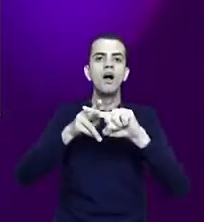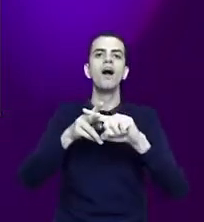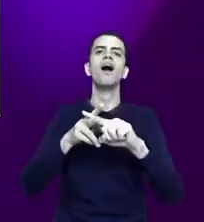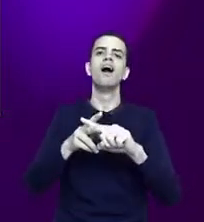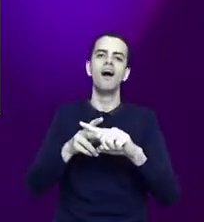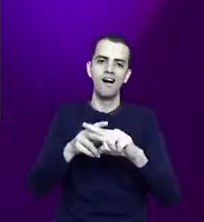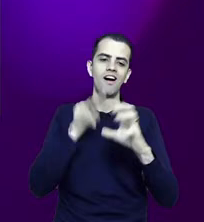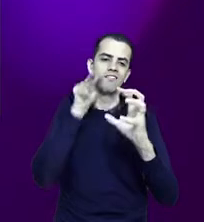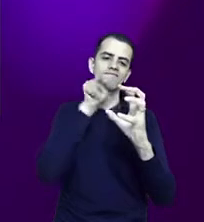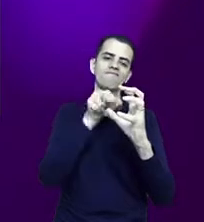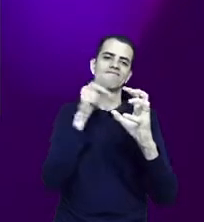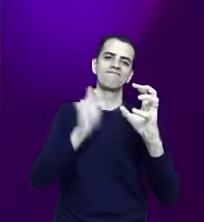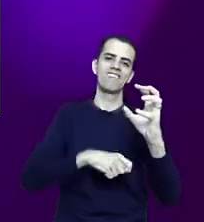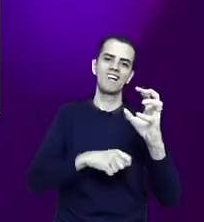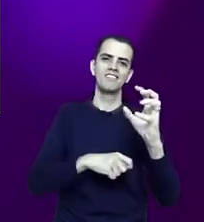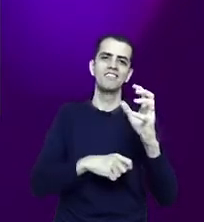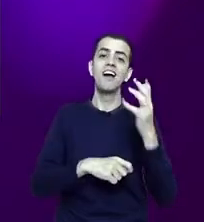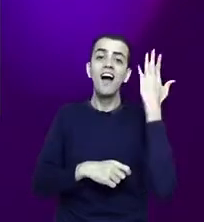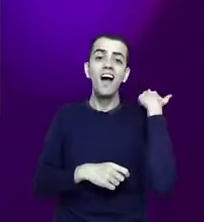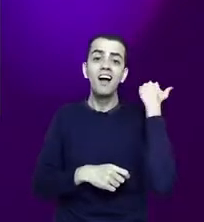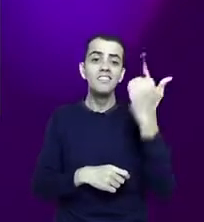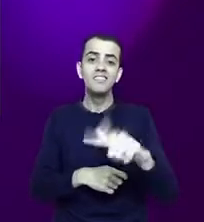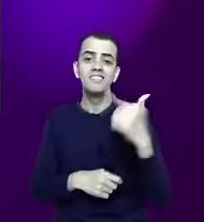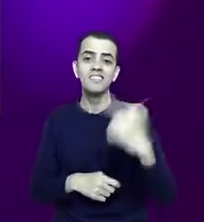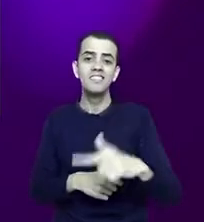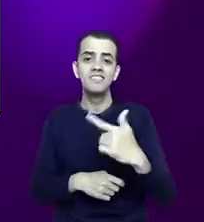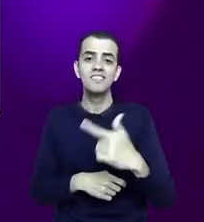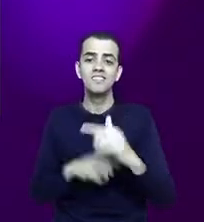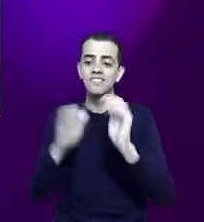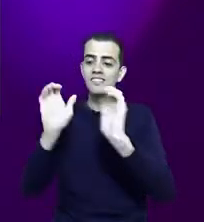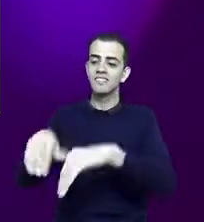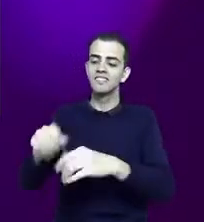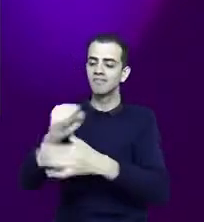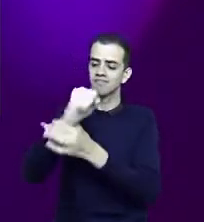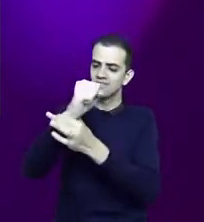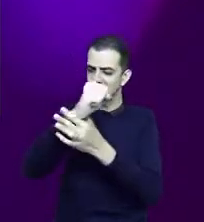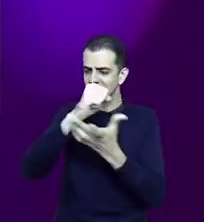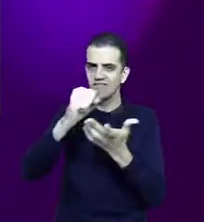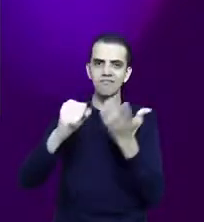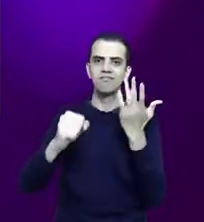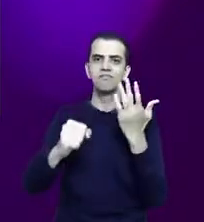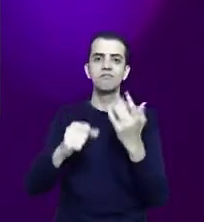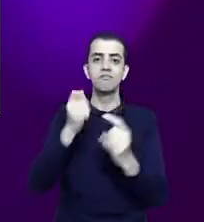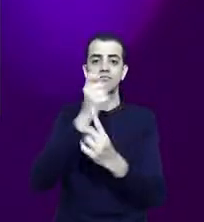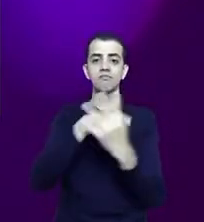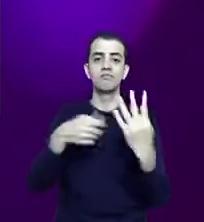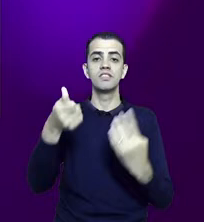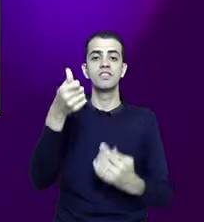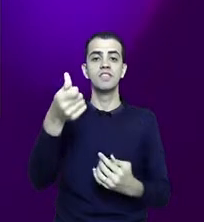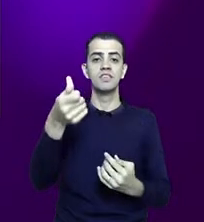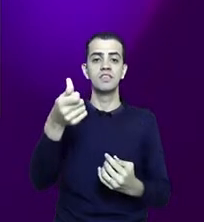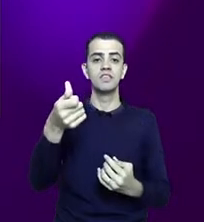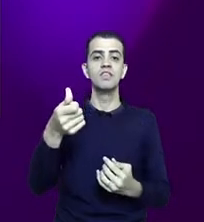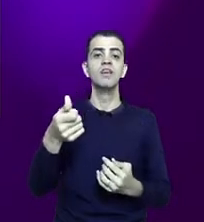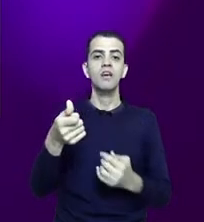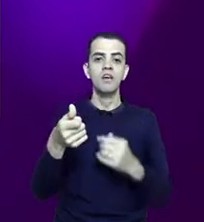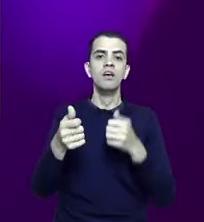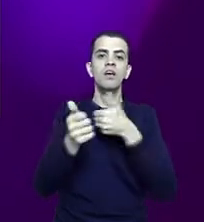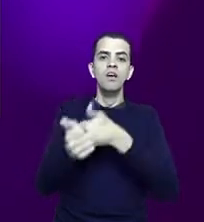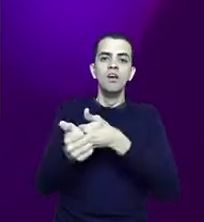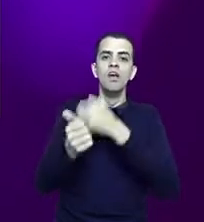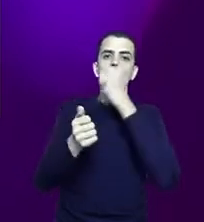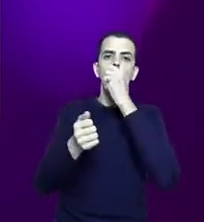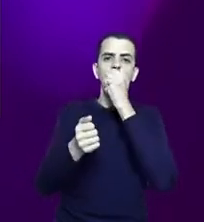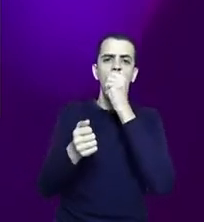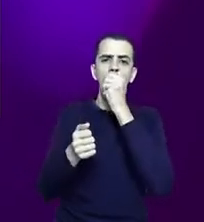gente conseguiu aí observar de forma prospectiva, esses pacientes têm pelo menos 6 meses de segmento. Nós observamos que o